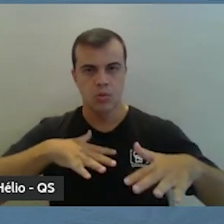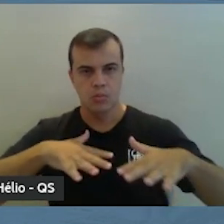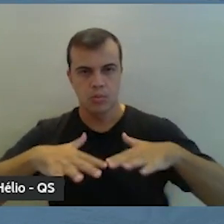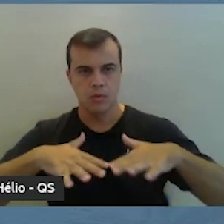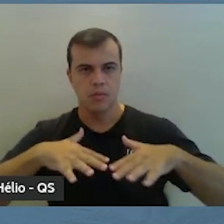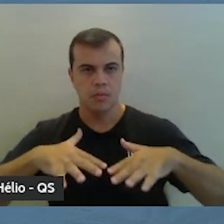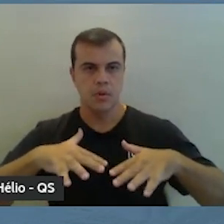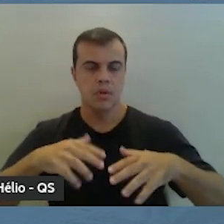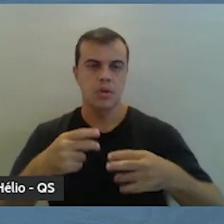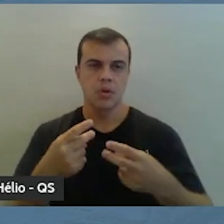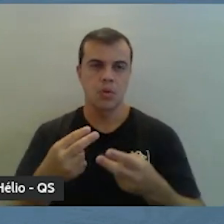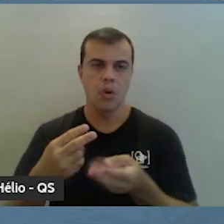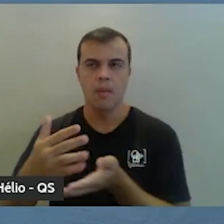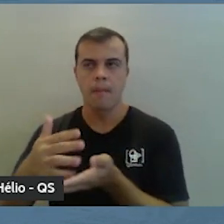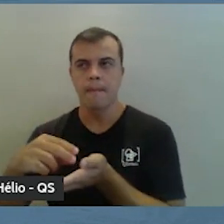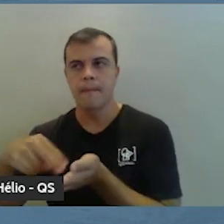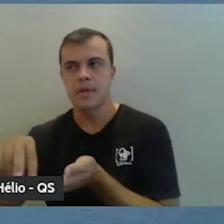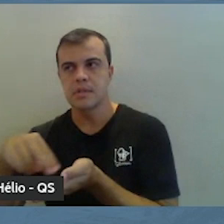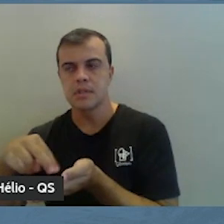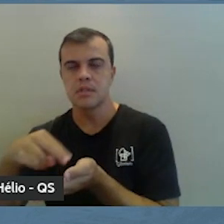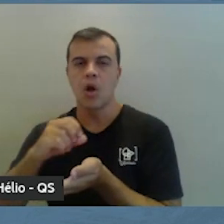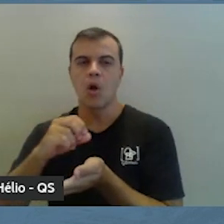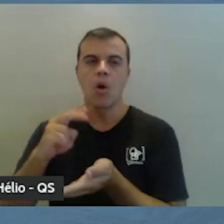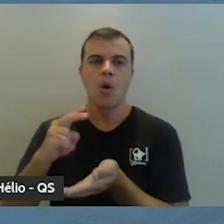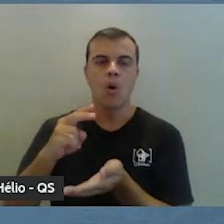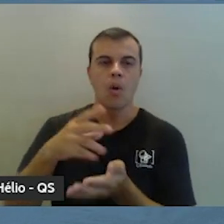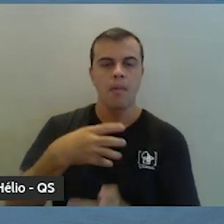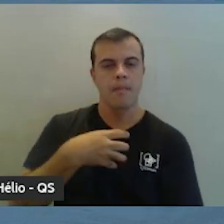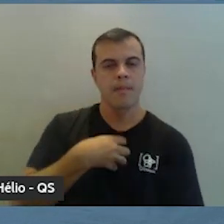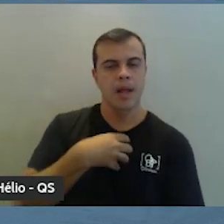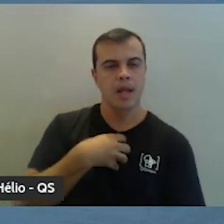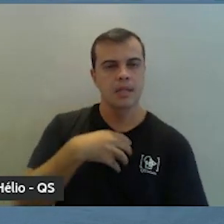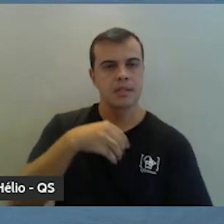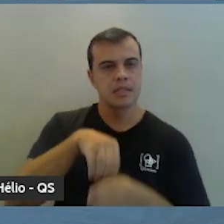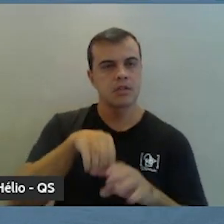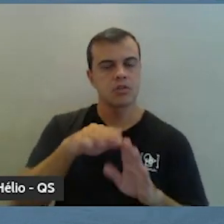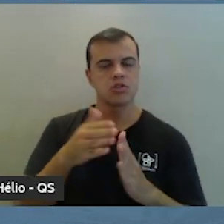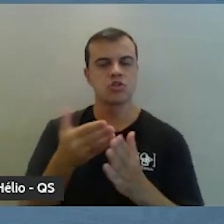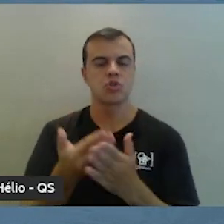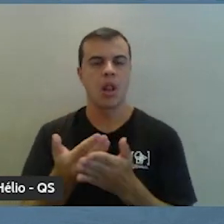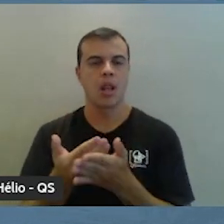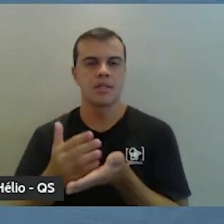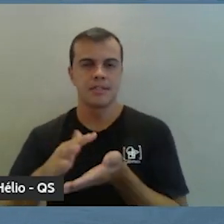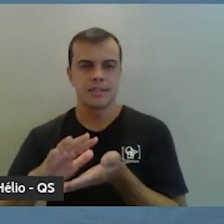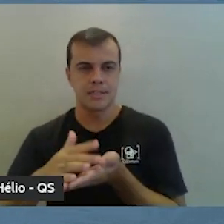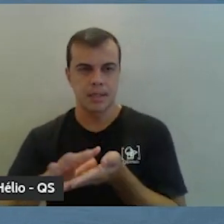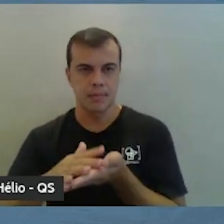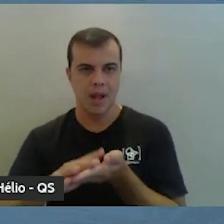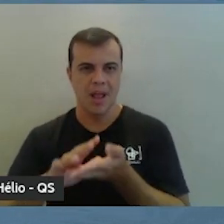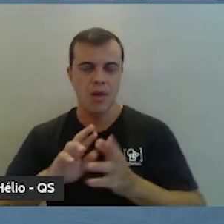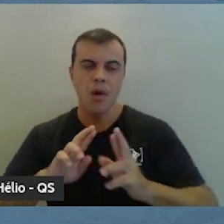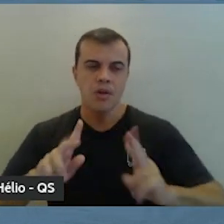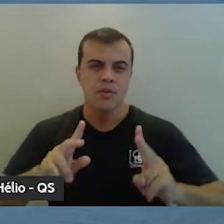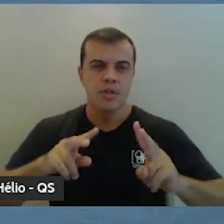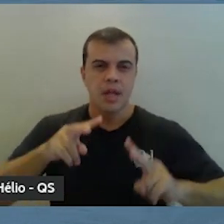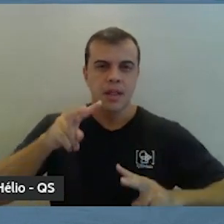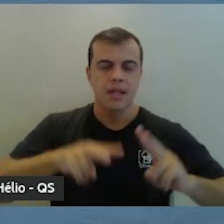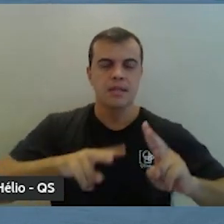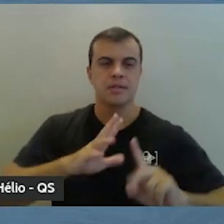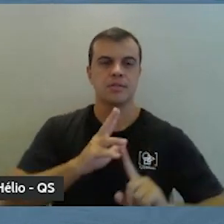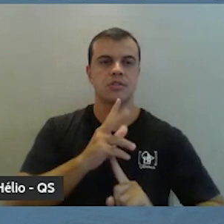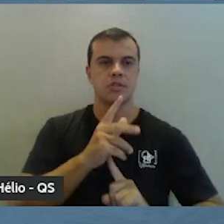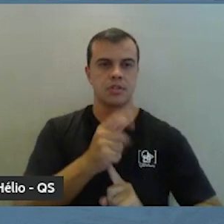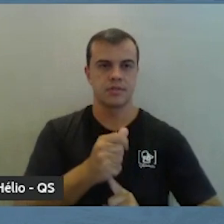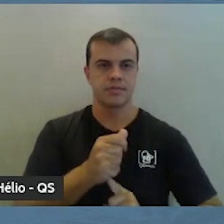uma passista, tal qual uma baiana numa escola de samba. É uma outra análise de arte